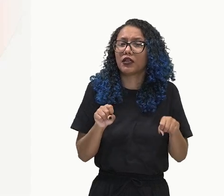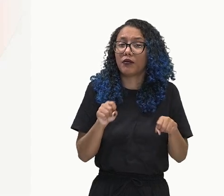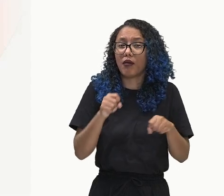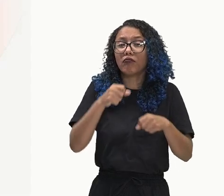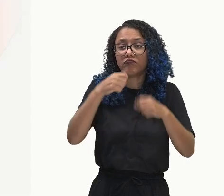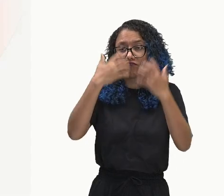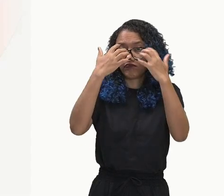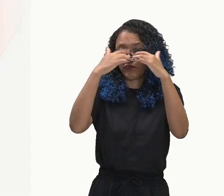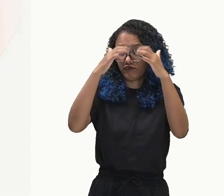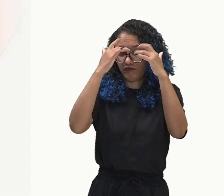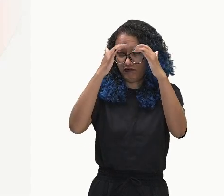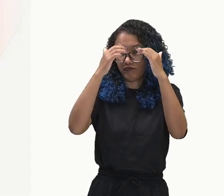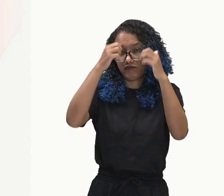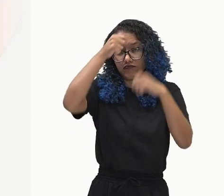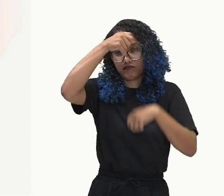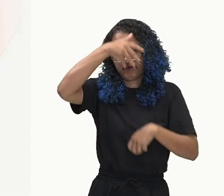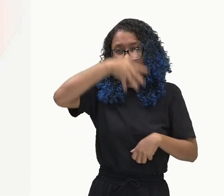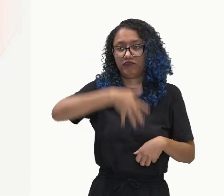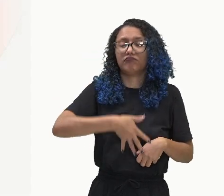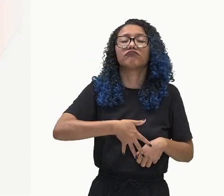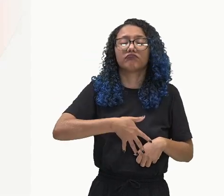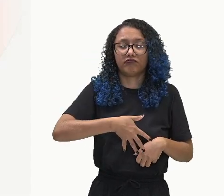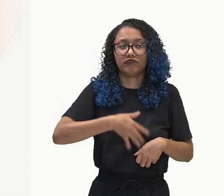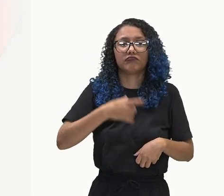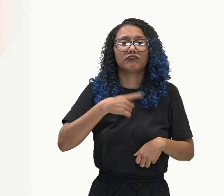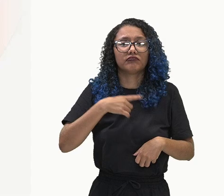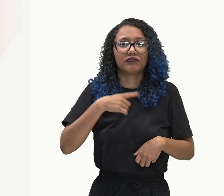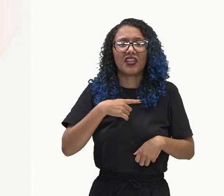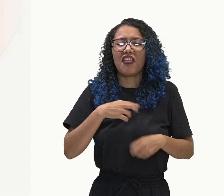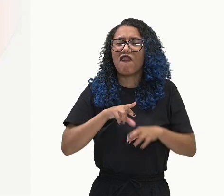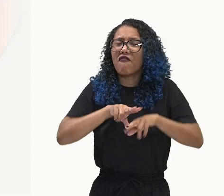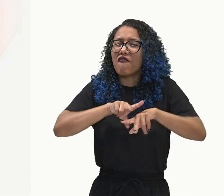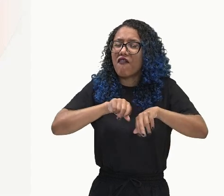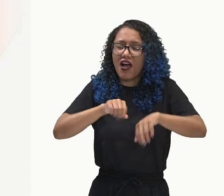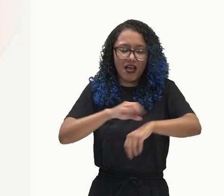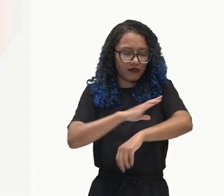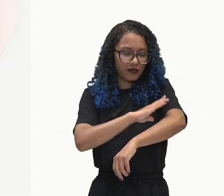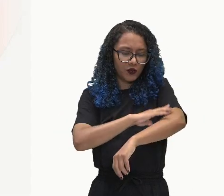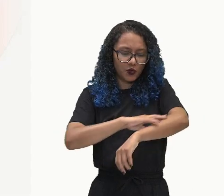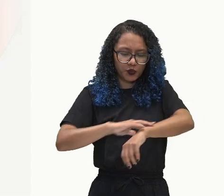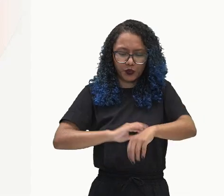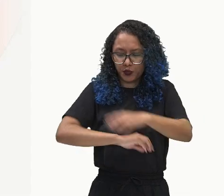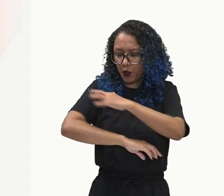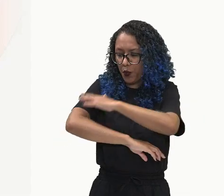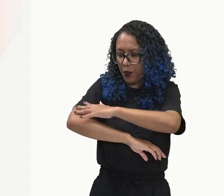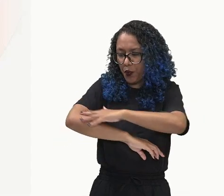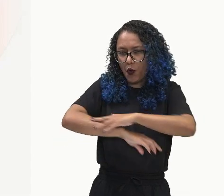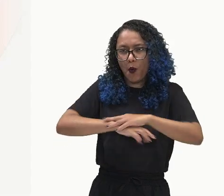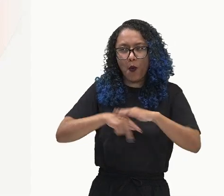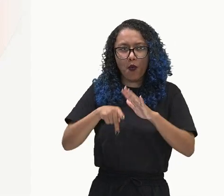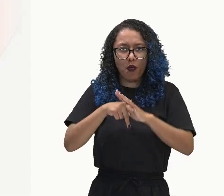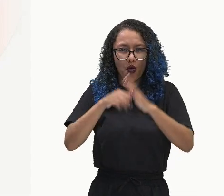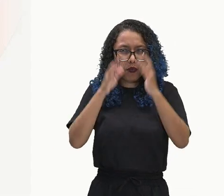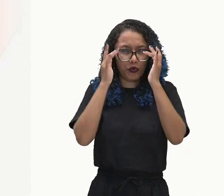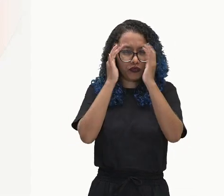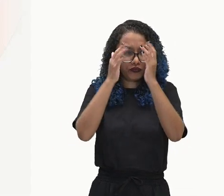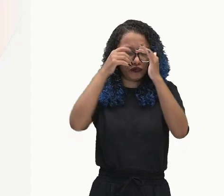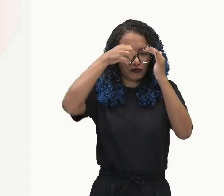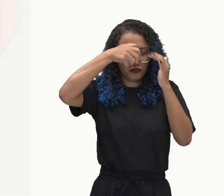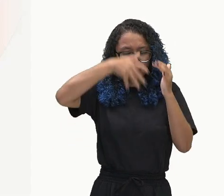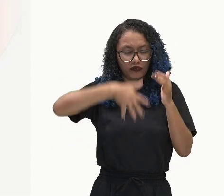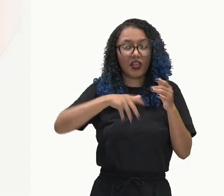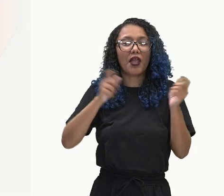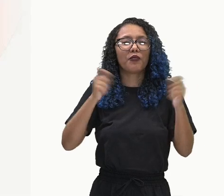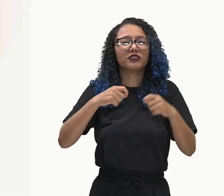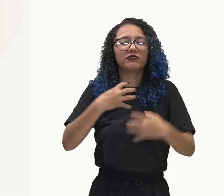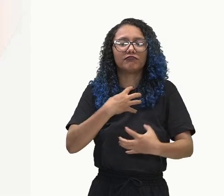nervoso. Então, vão ter inúmeras terminações nervosas, tornando possível essa